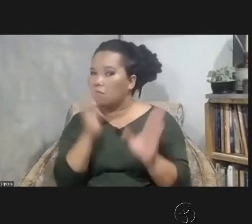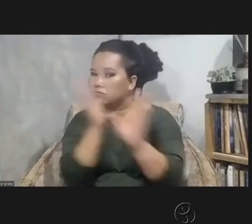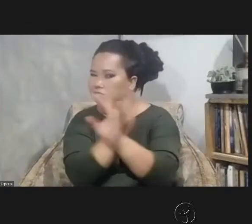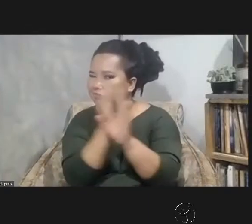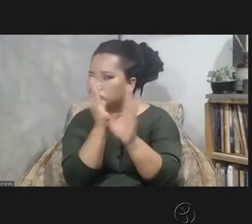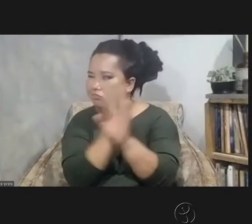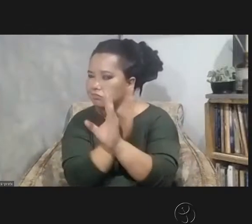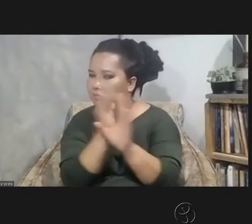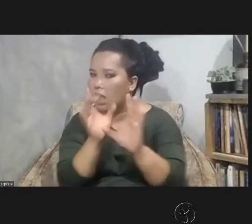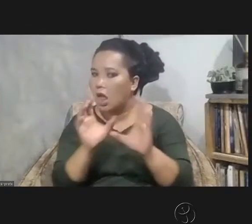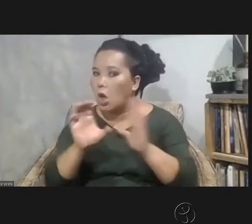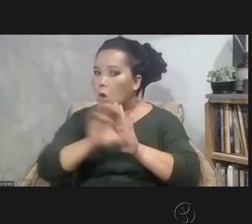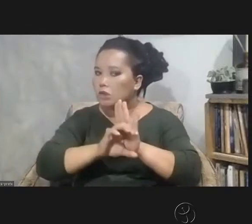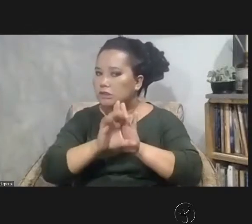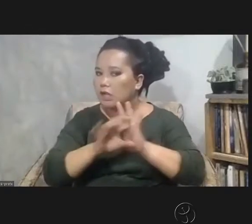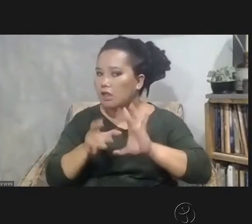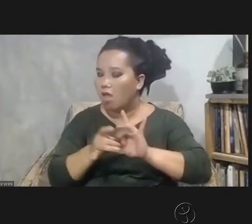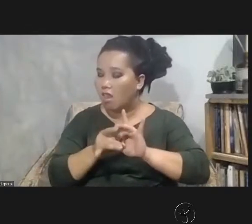aí